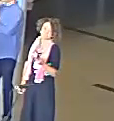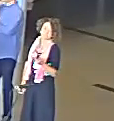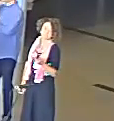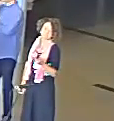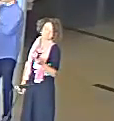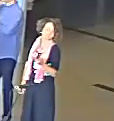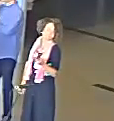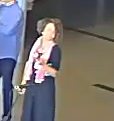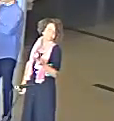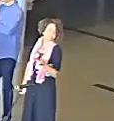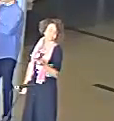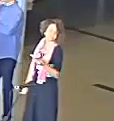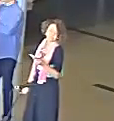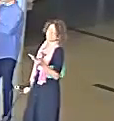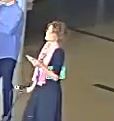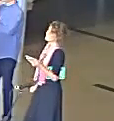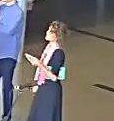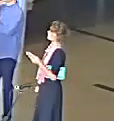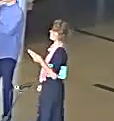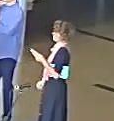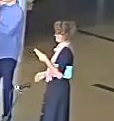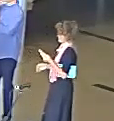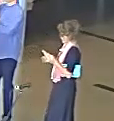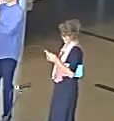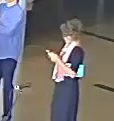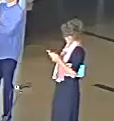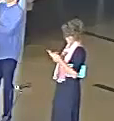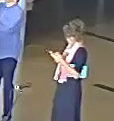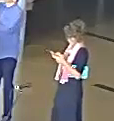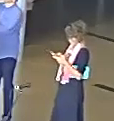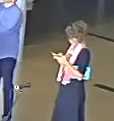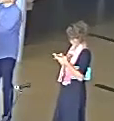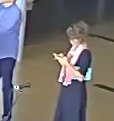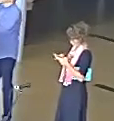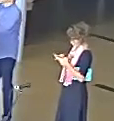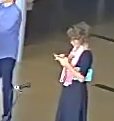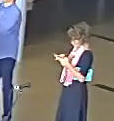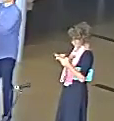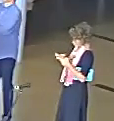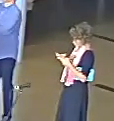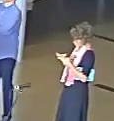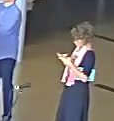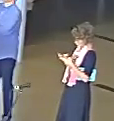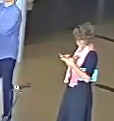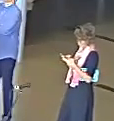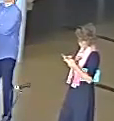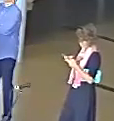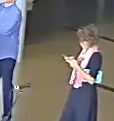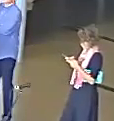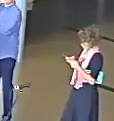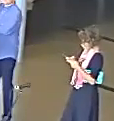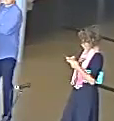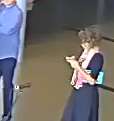filmando Eita o menino tá passando agora Daniel vai fazer a transferência aqui